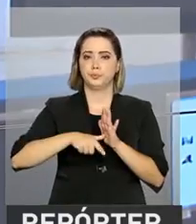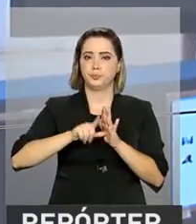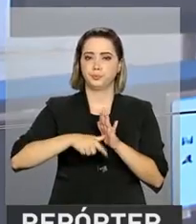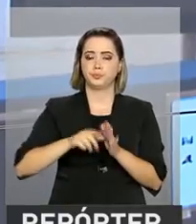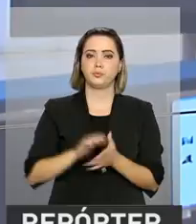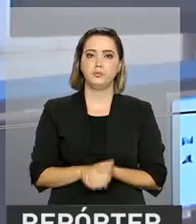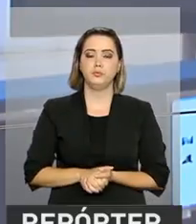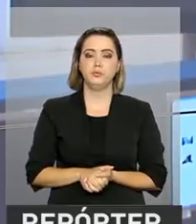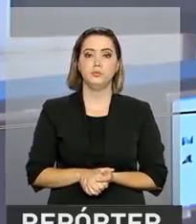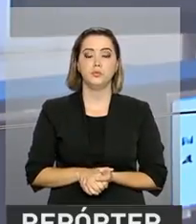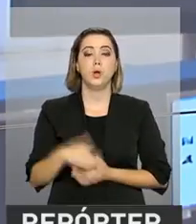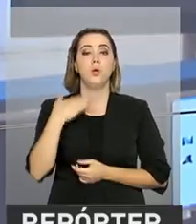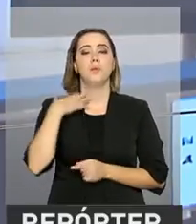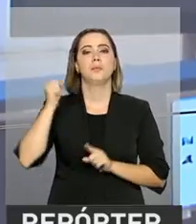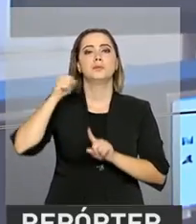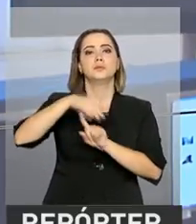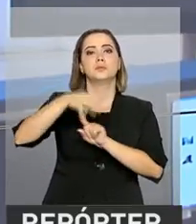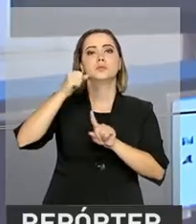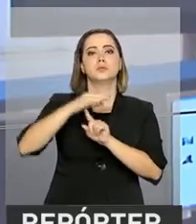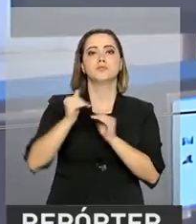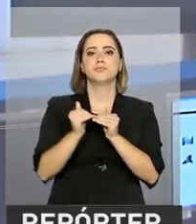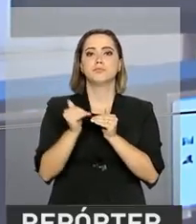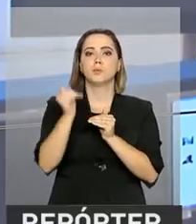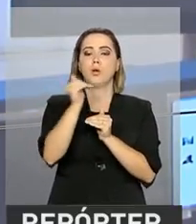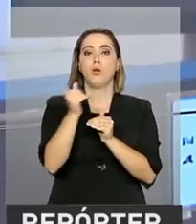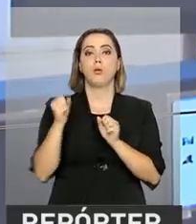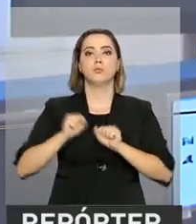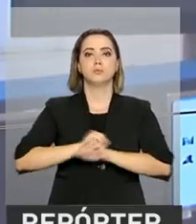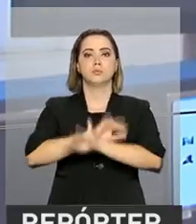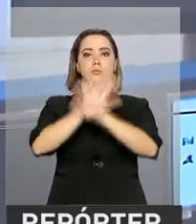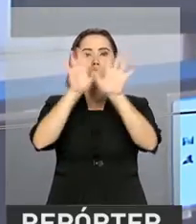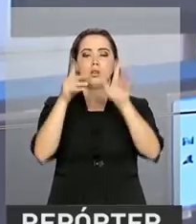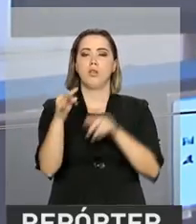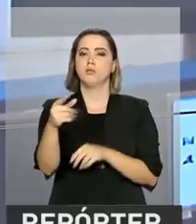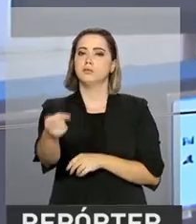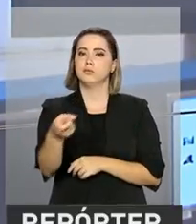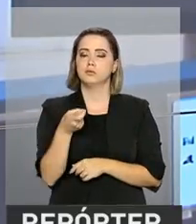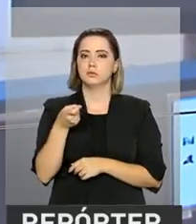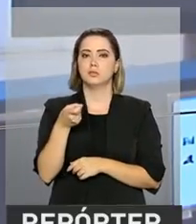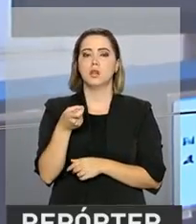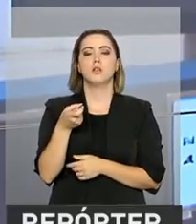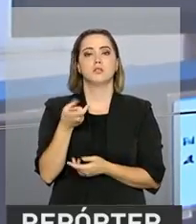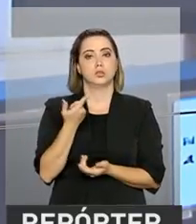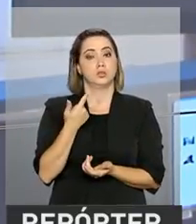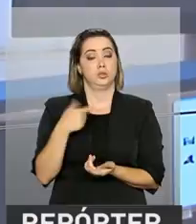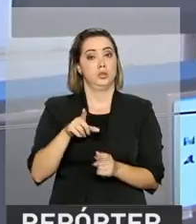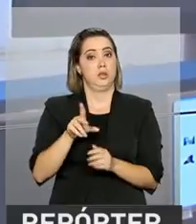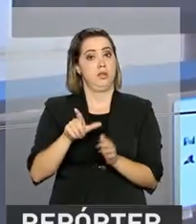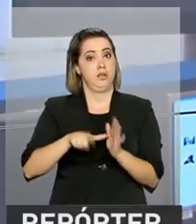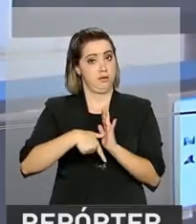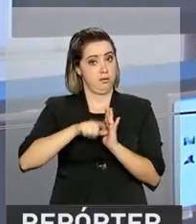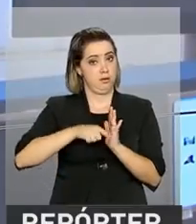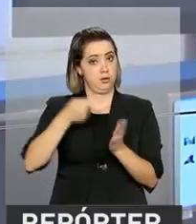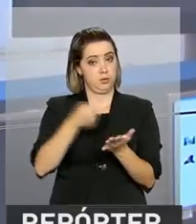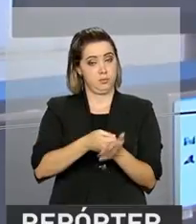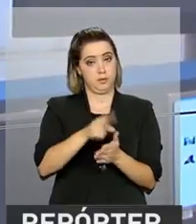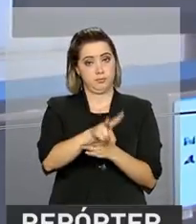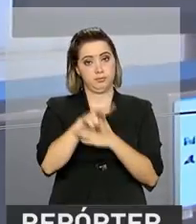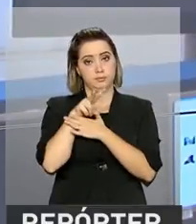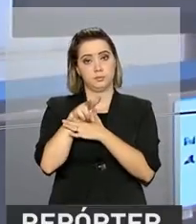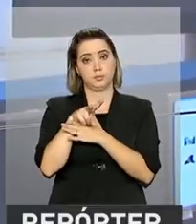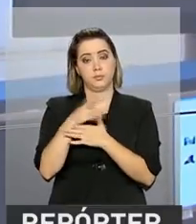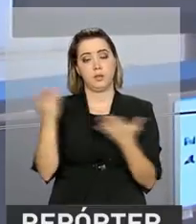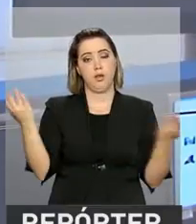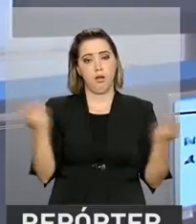o banco central quer aumentar a transparência sobre as taxas cobradas em caso de atraso de pagamento de empréstimos e o